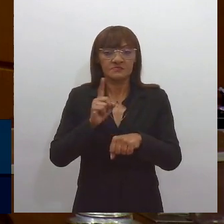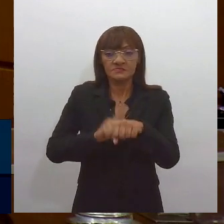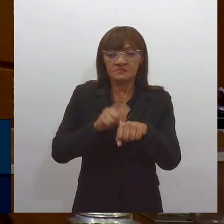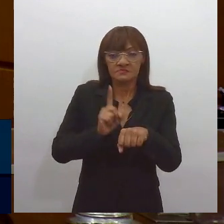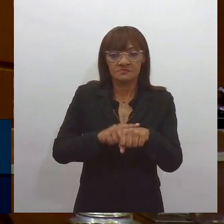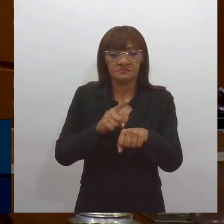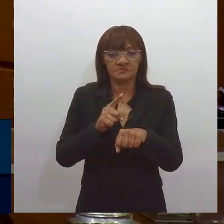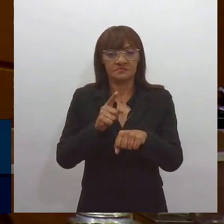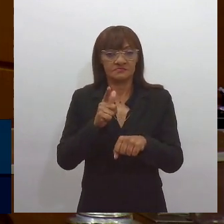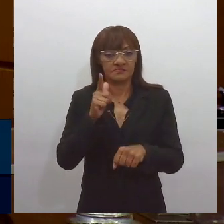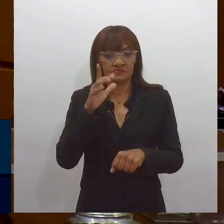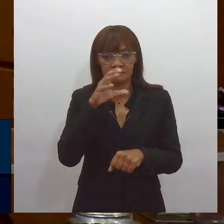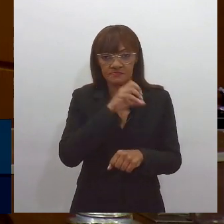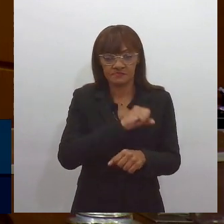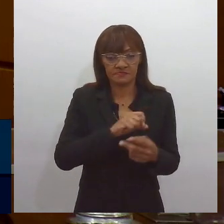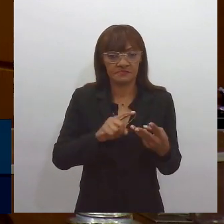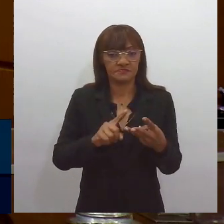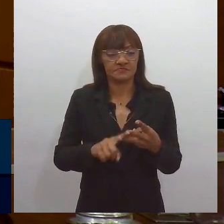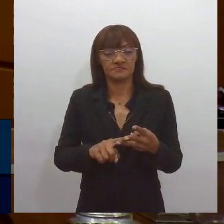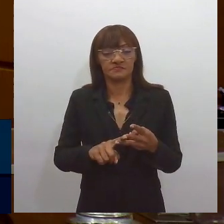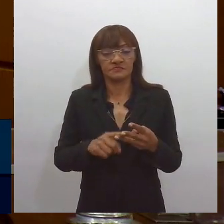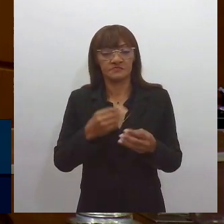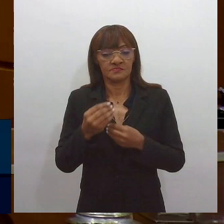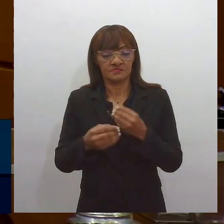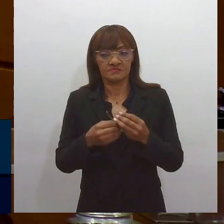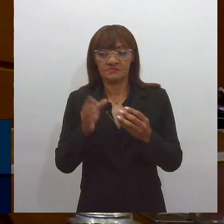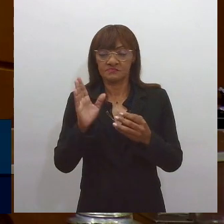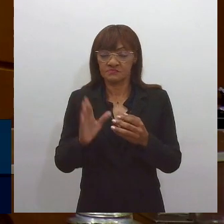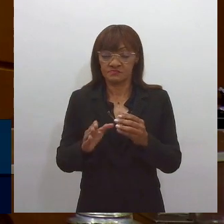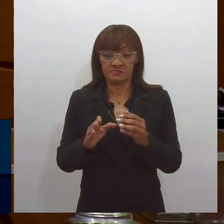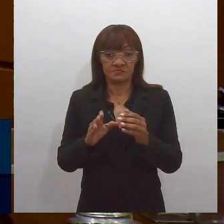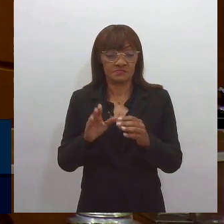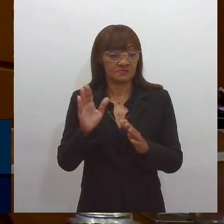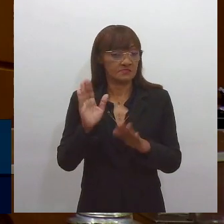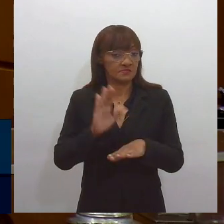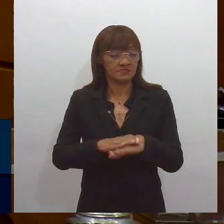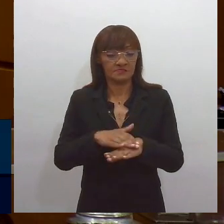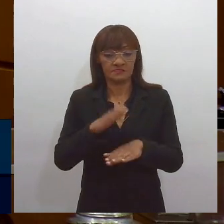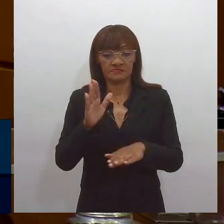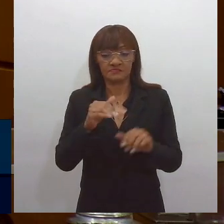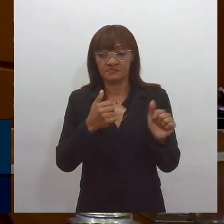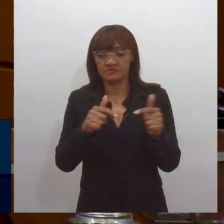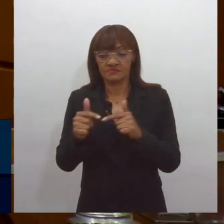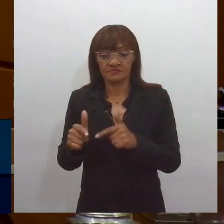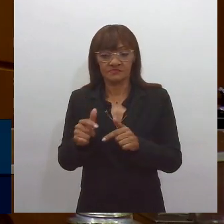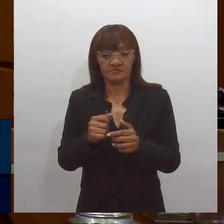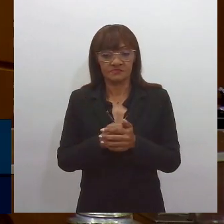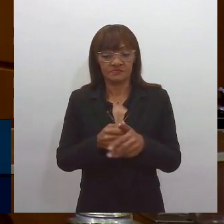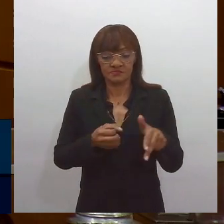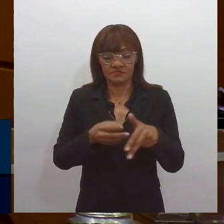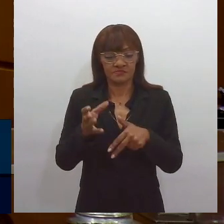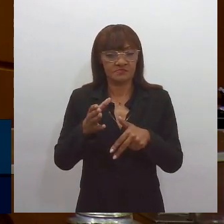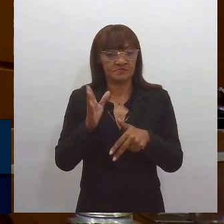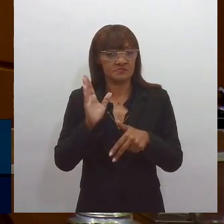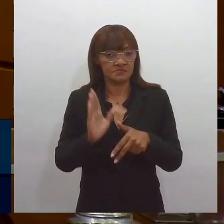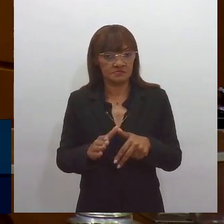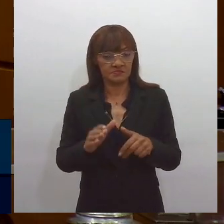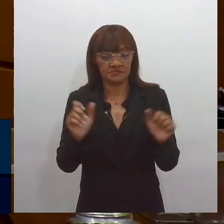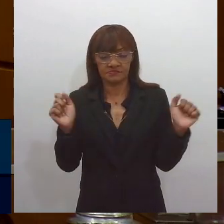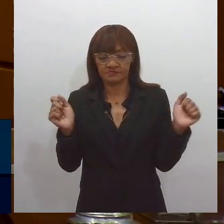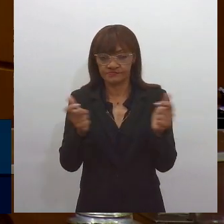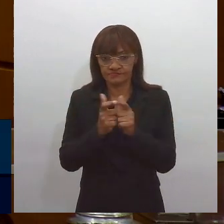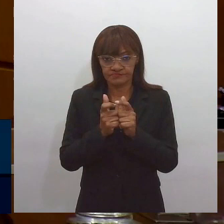aumentar competitividade diminuir o custo de transporte aumentar a segurança do usuário e